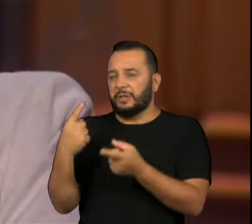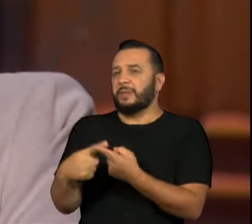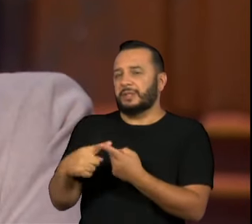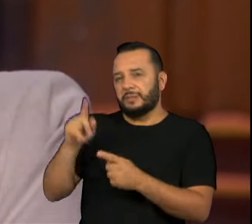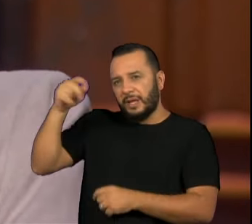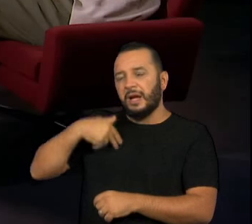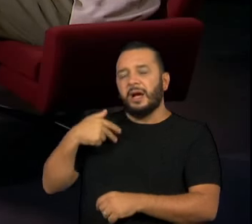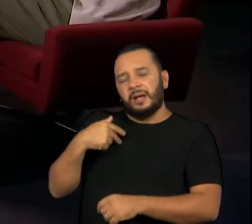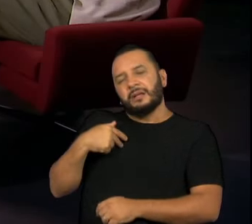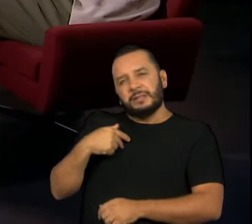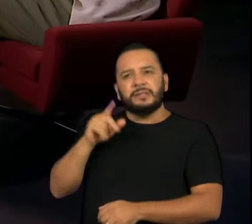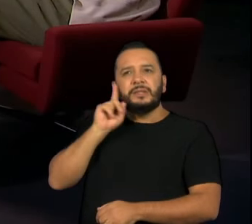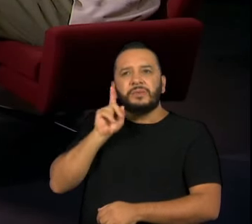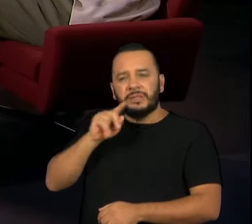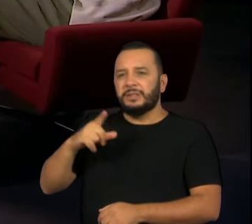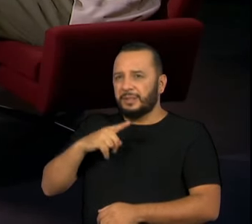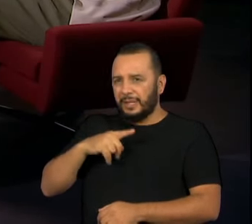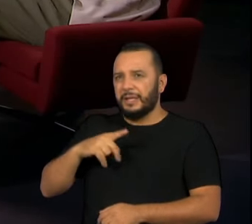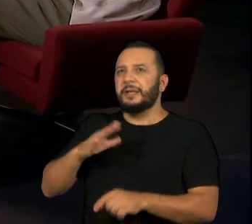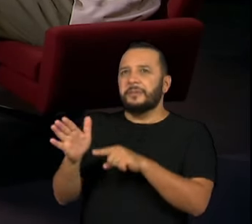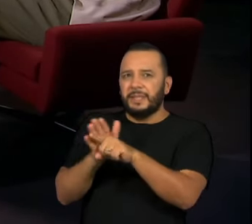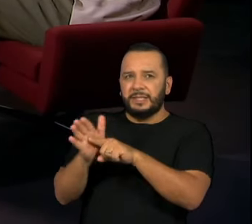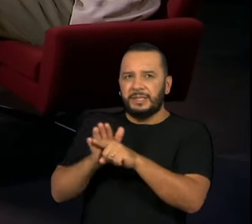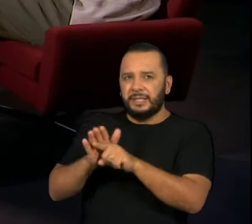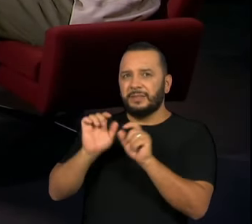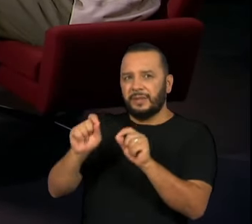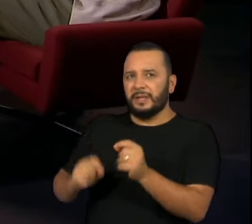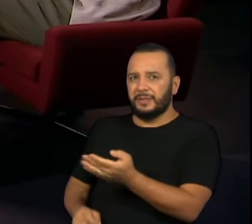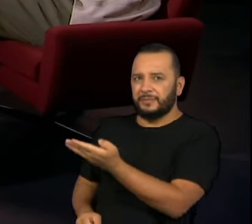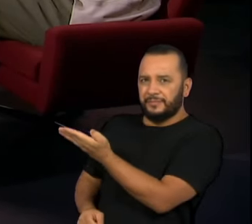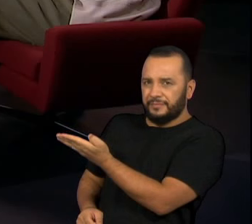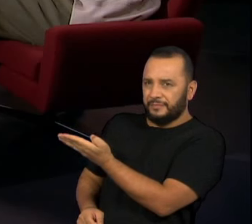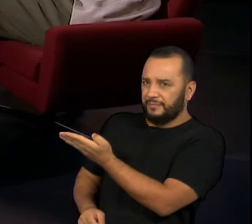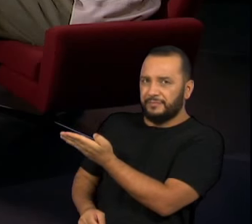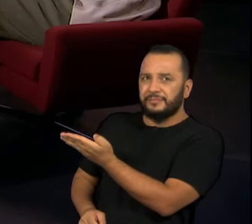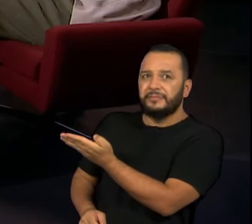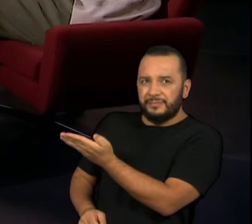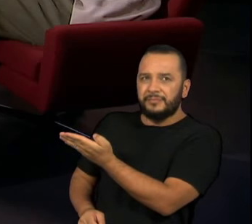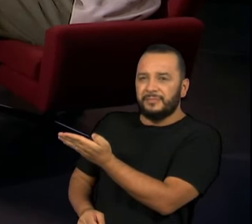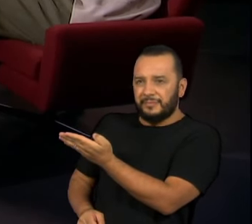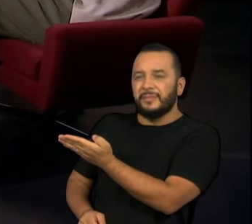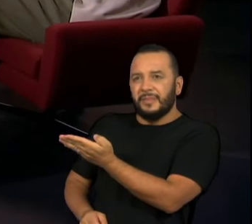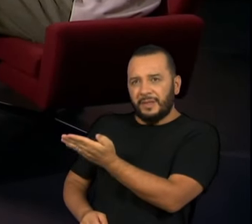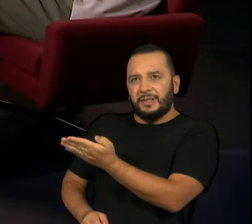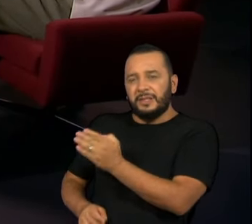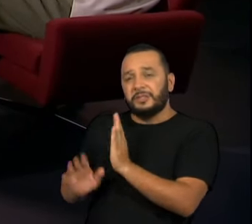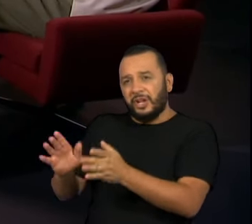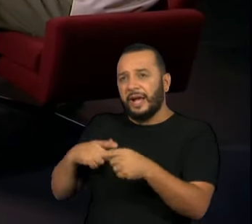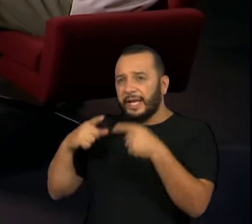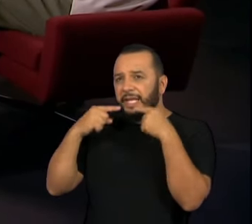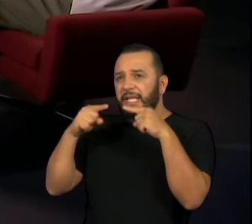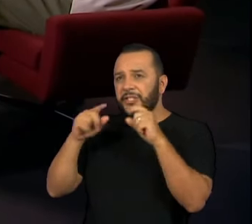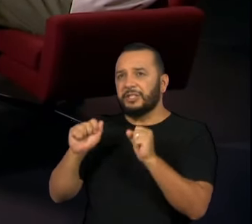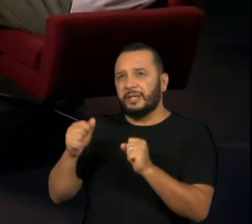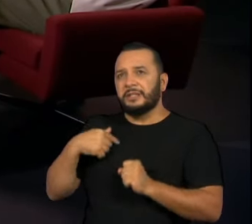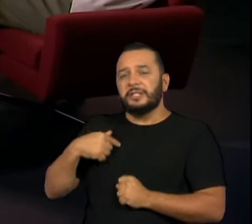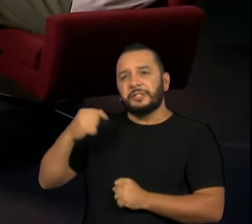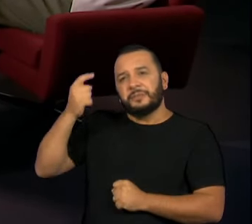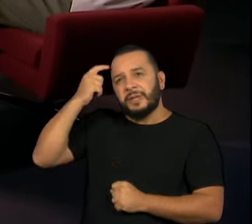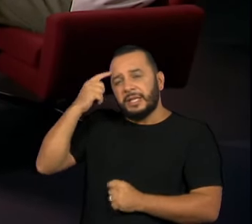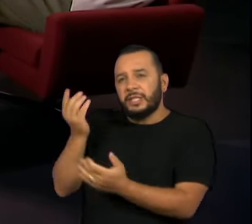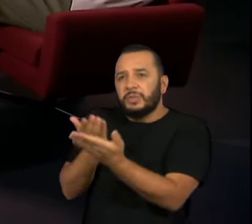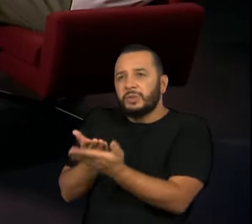muitos estudos da Alemanha de crítica witness né da branquitude Cristo a branquitude também esse estudar enquanto branquitude claro que a gente acha que isso daquele